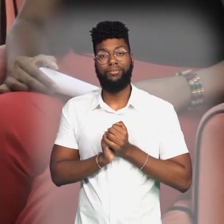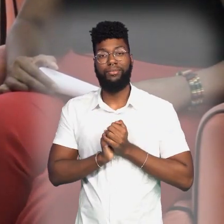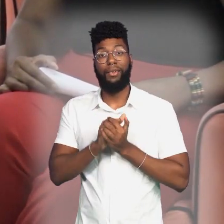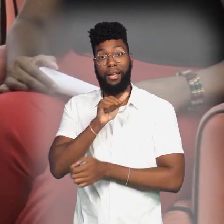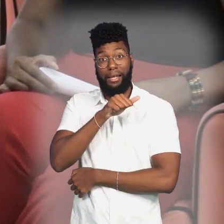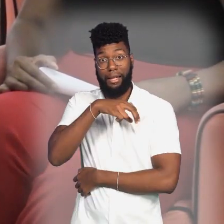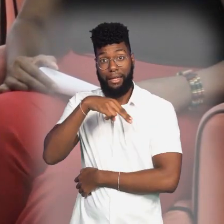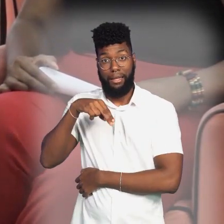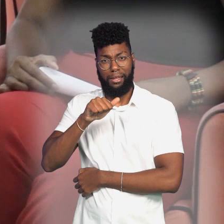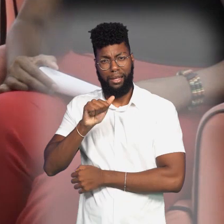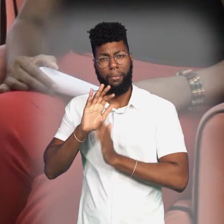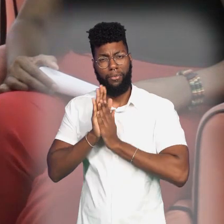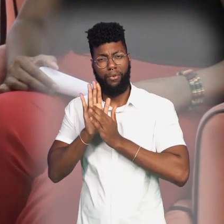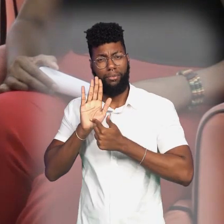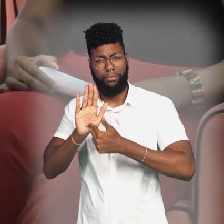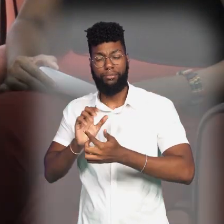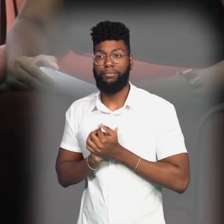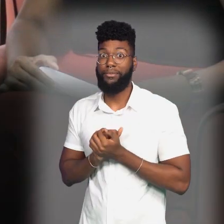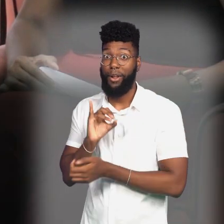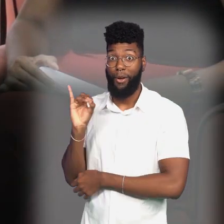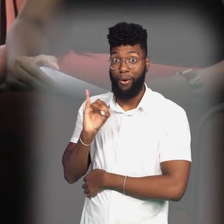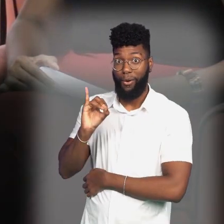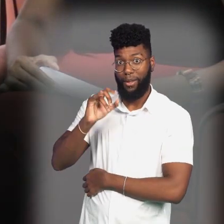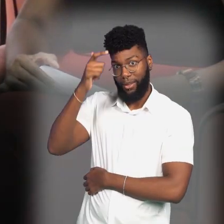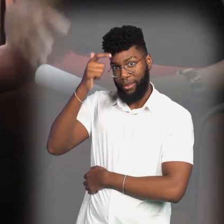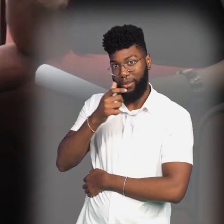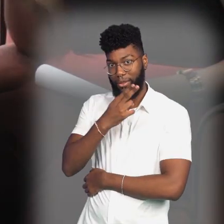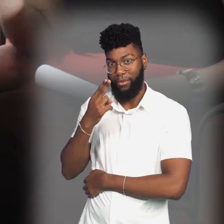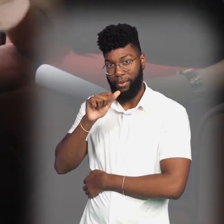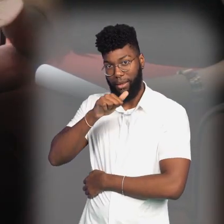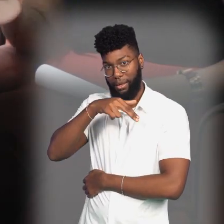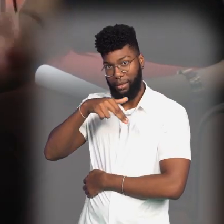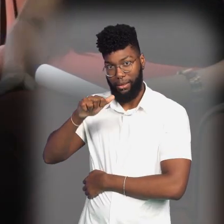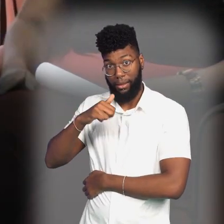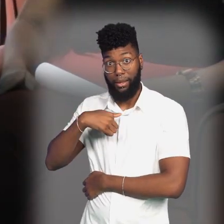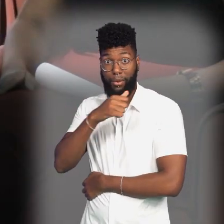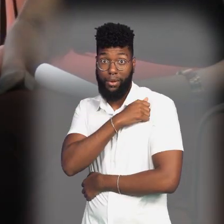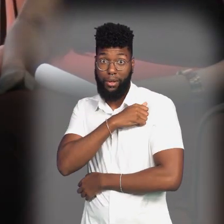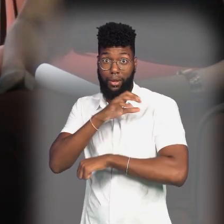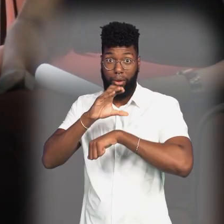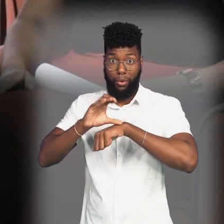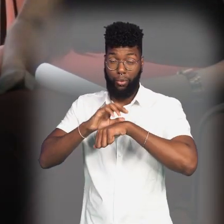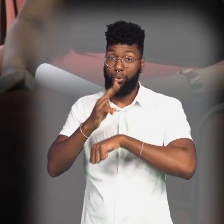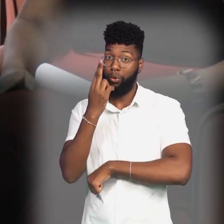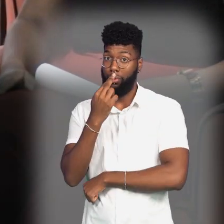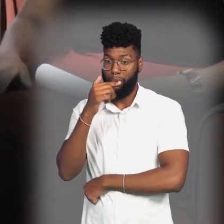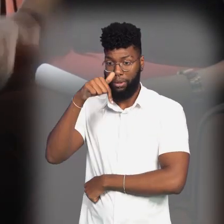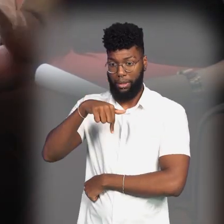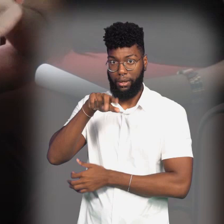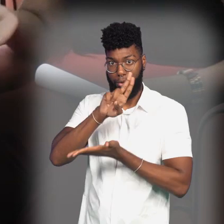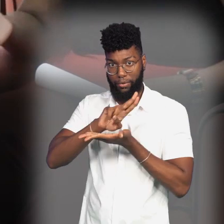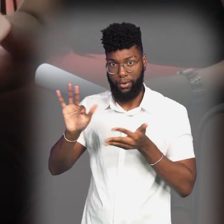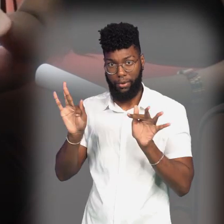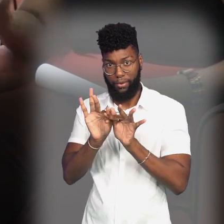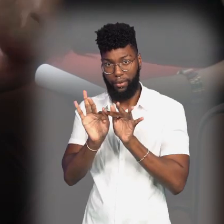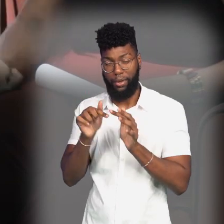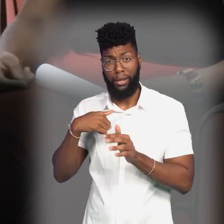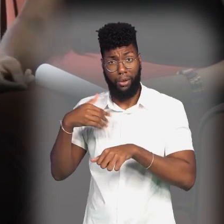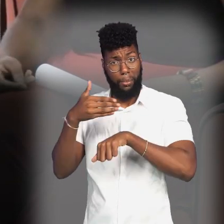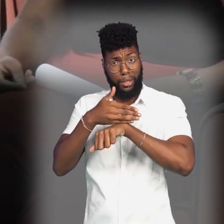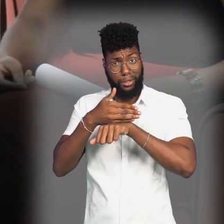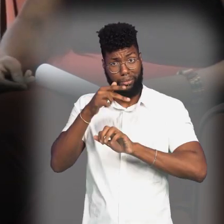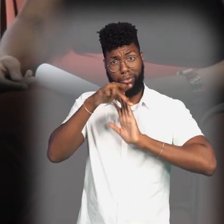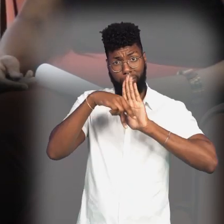favor, te apresenta. Olá, gente, eu sou a Ana, sou estudante de nutrição aqui da Universidade Fevale e eu integro então o